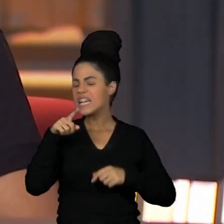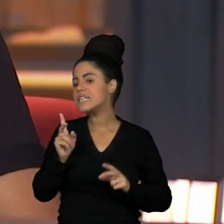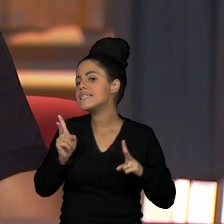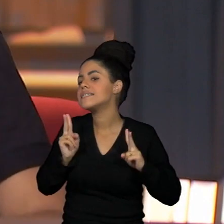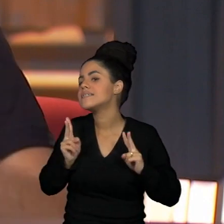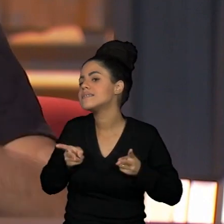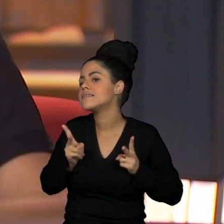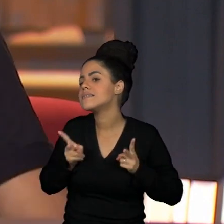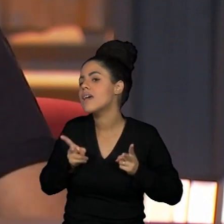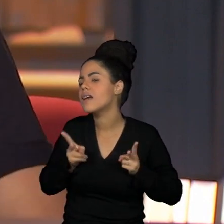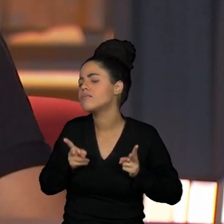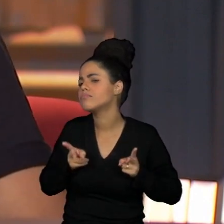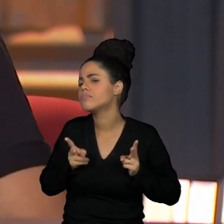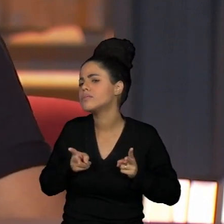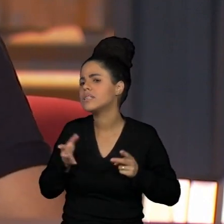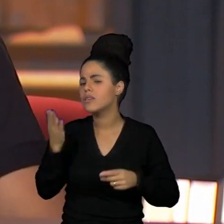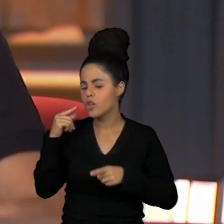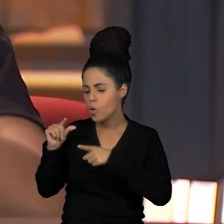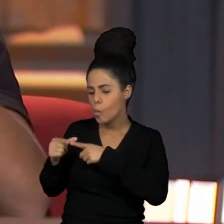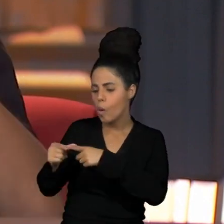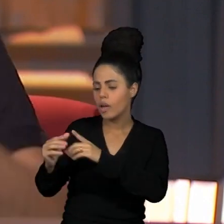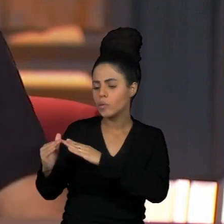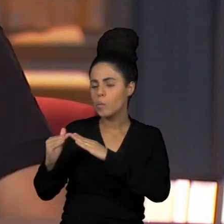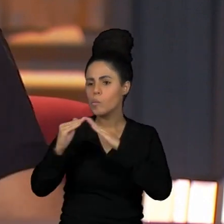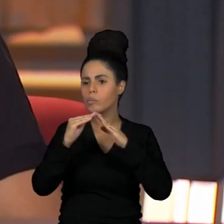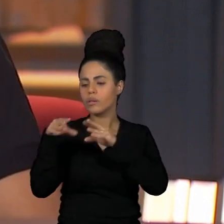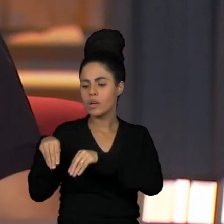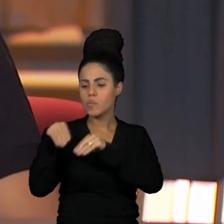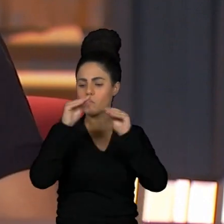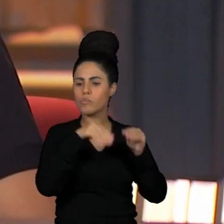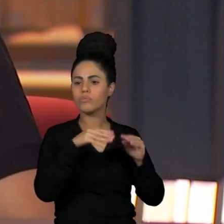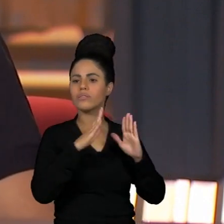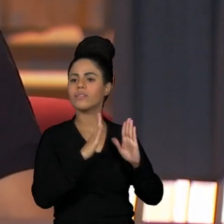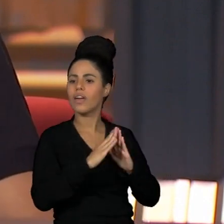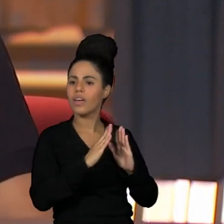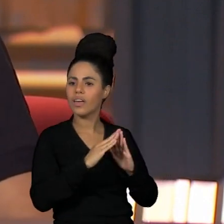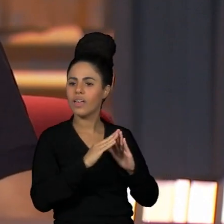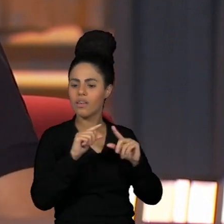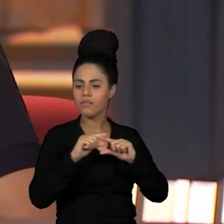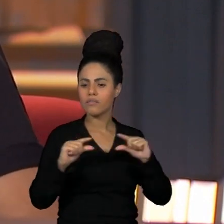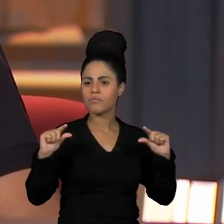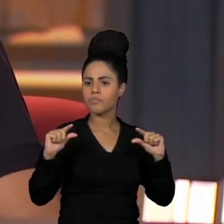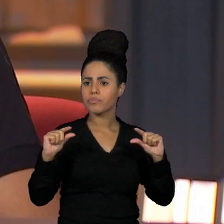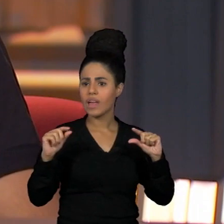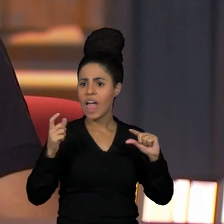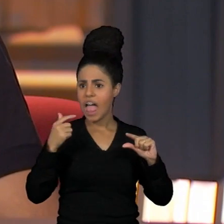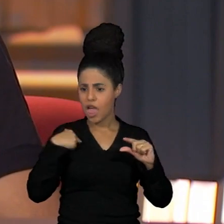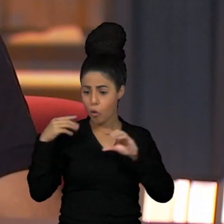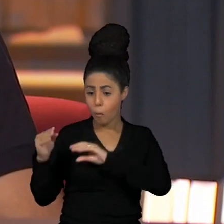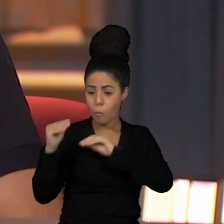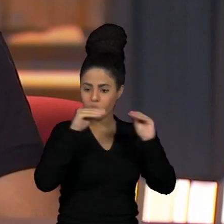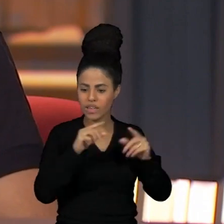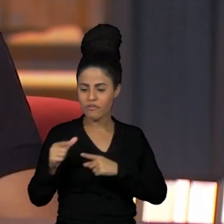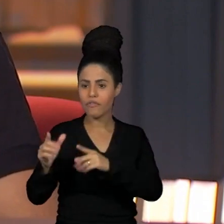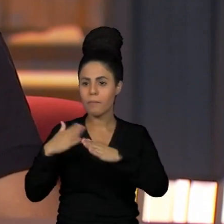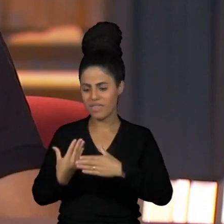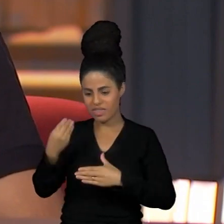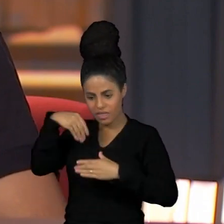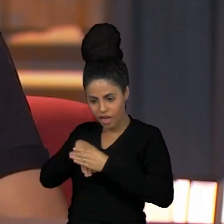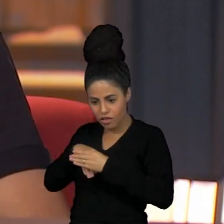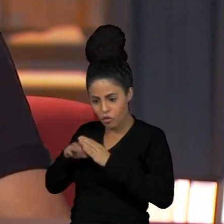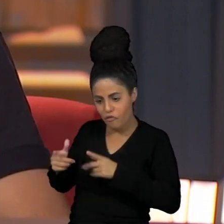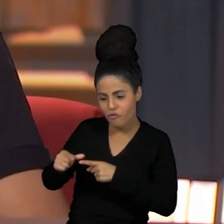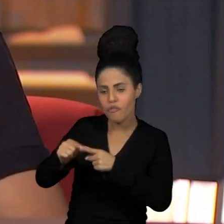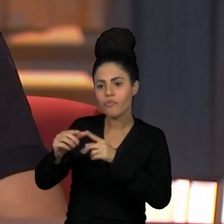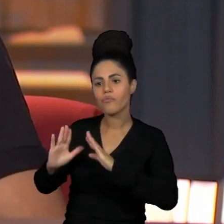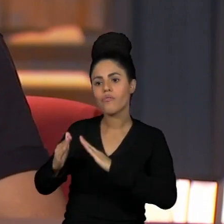ter saído da quebrada, que nem a frase lá do Racionais, né? Tipo, você sai da favela, mas a favela não sai de você. E comigo sempre foi assim. E aí